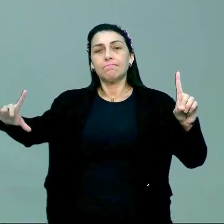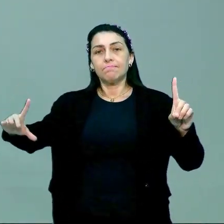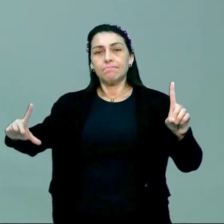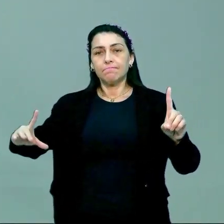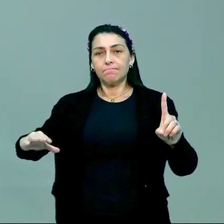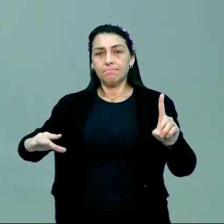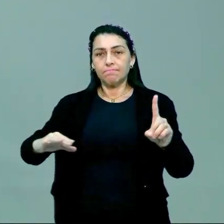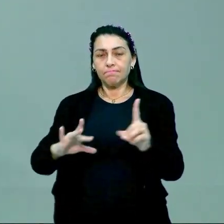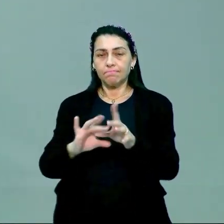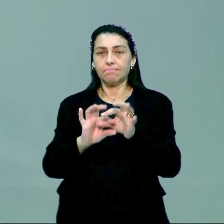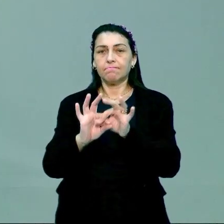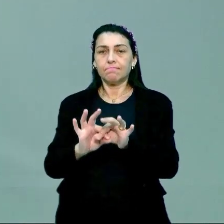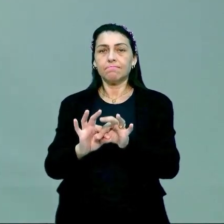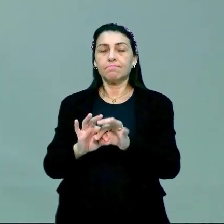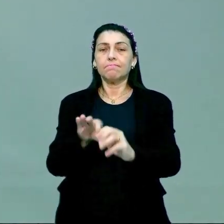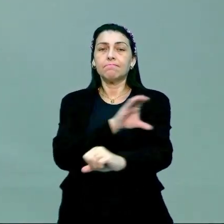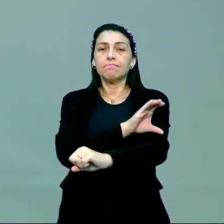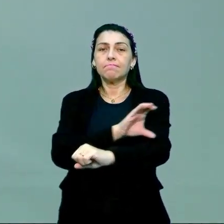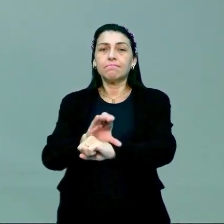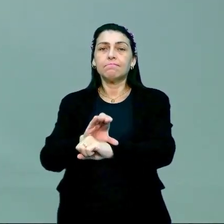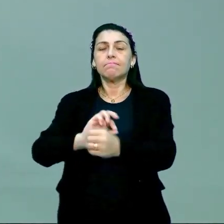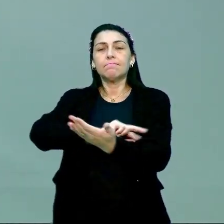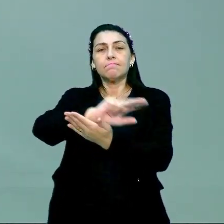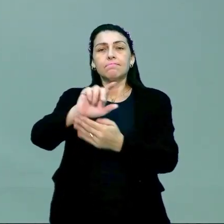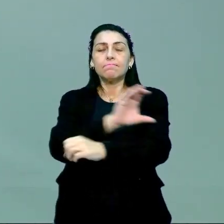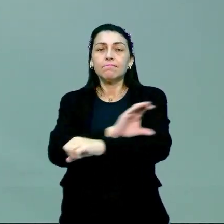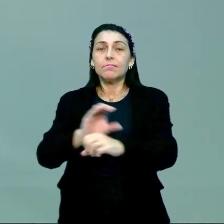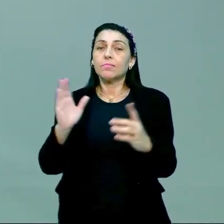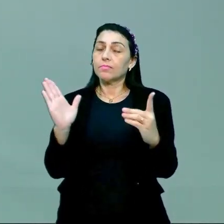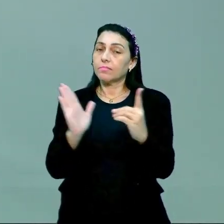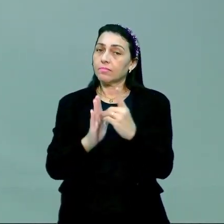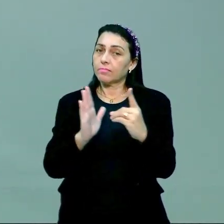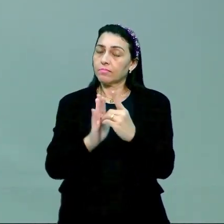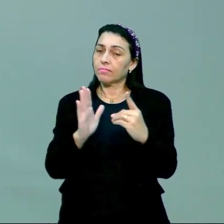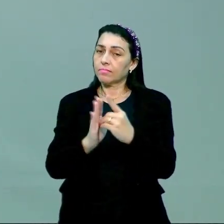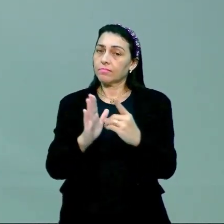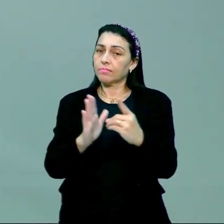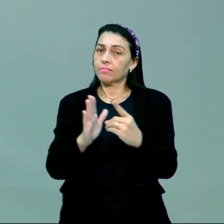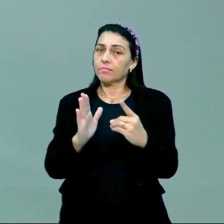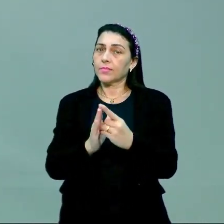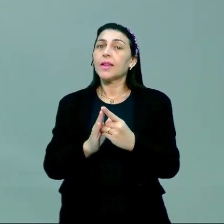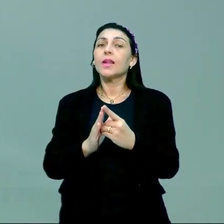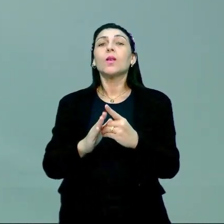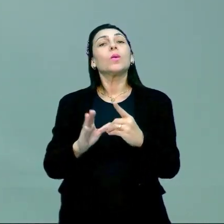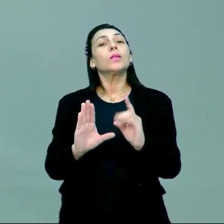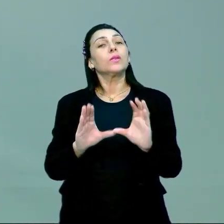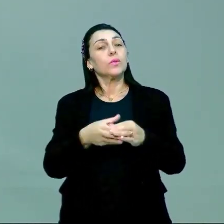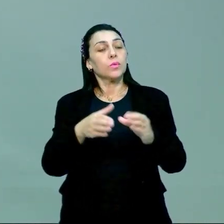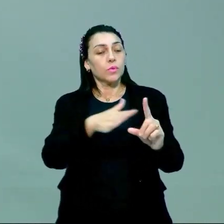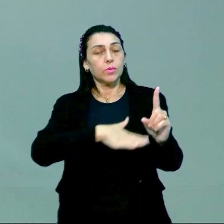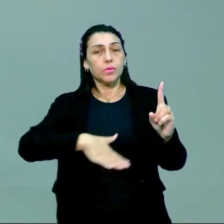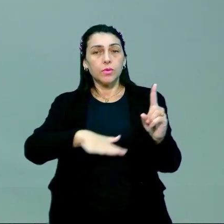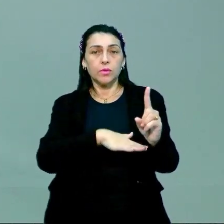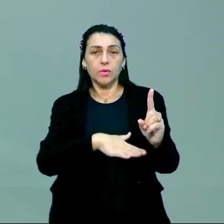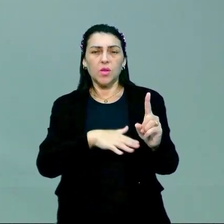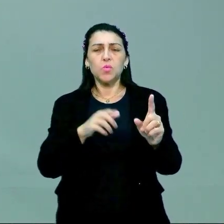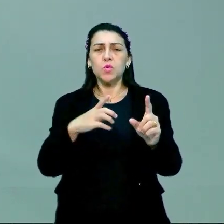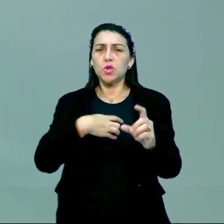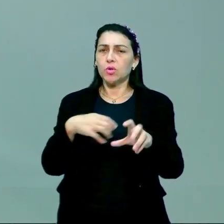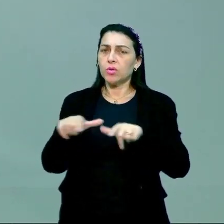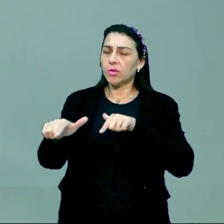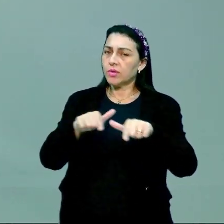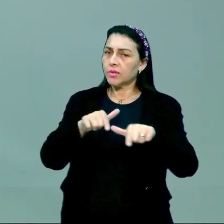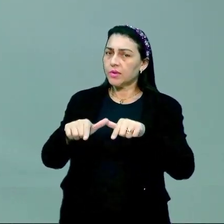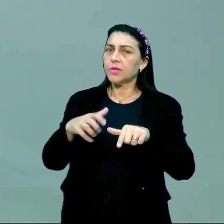e multiculturalismo. Ou seja, o índio com toda a sua sociedade, forma de